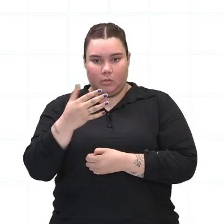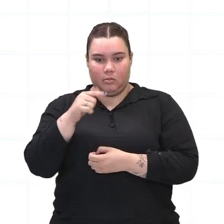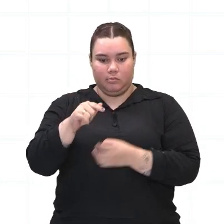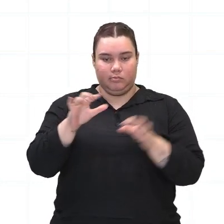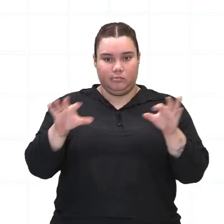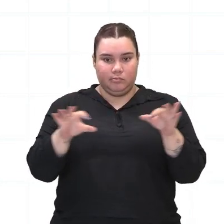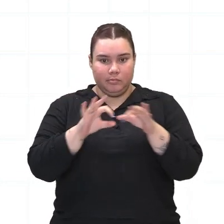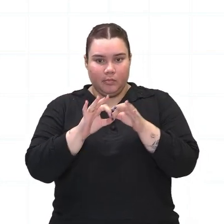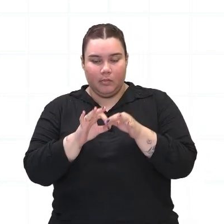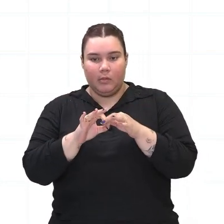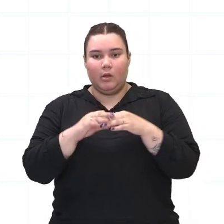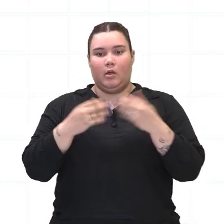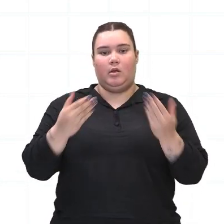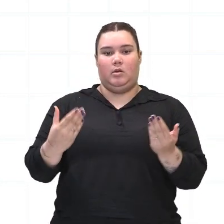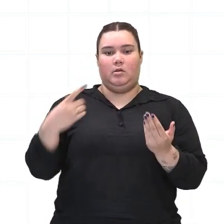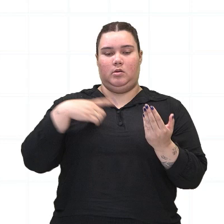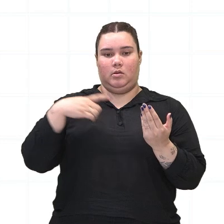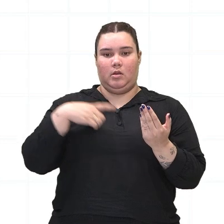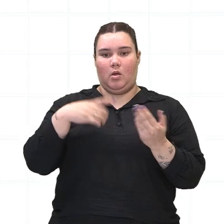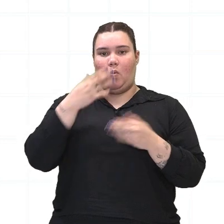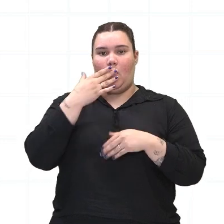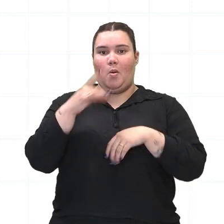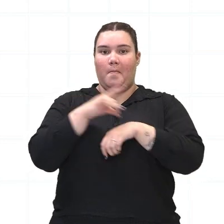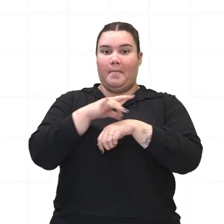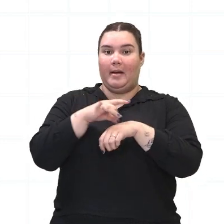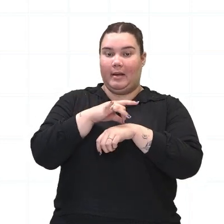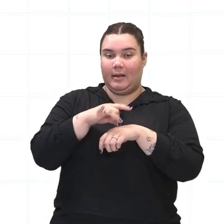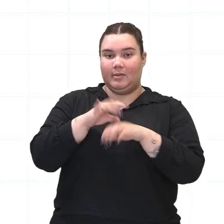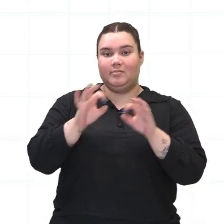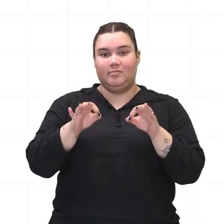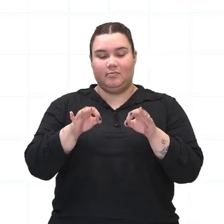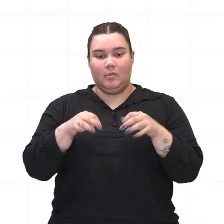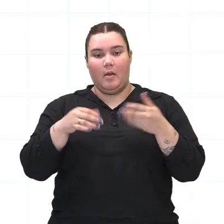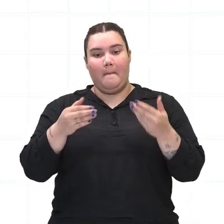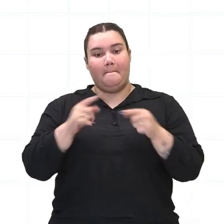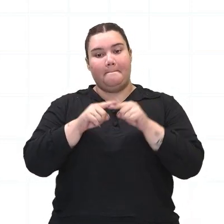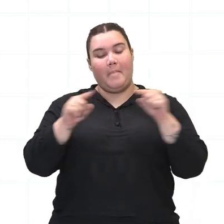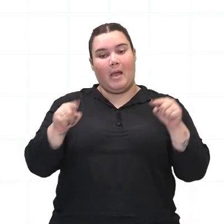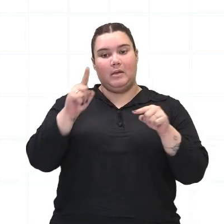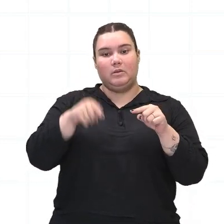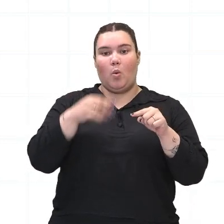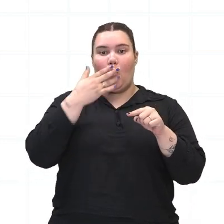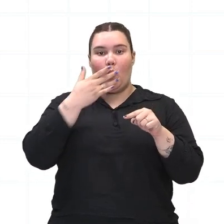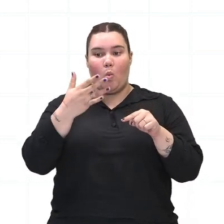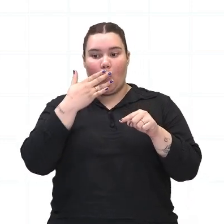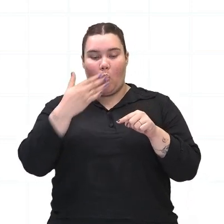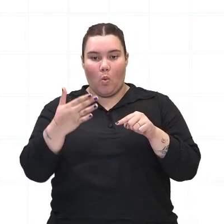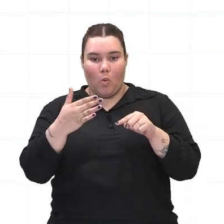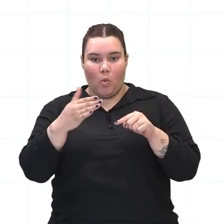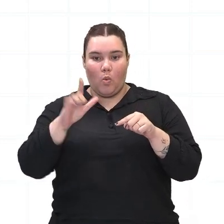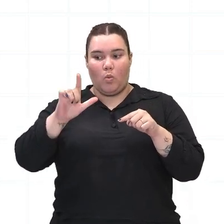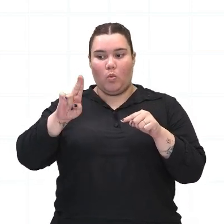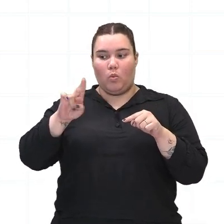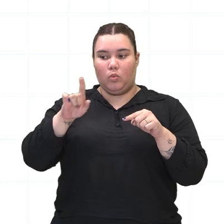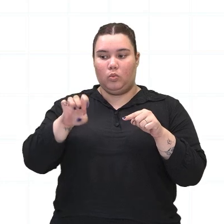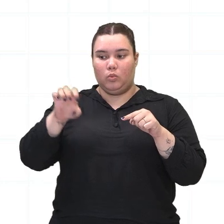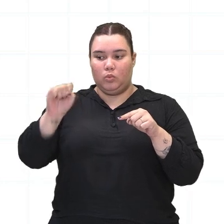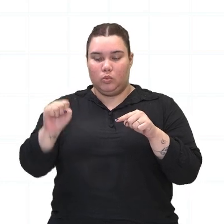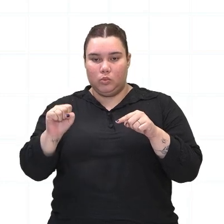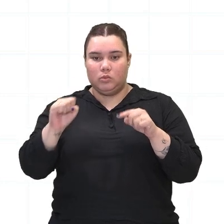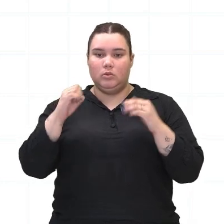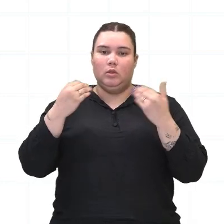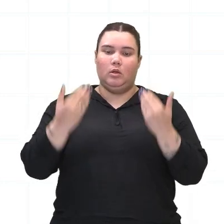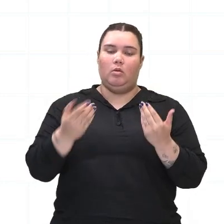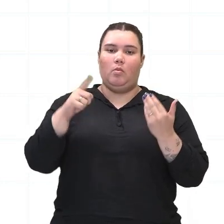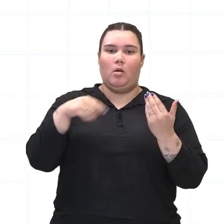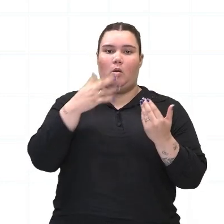pigmento, ela estaria preta no meio. Como estamos fazendo a mistura dessas cores luzes, nós temos